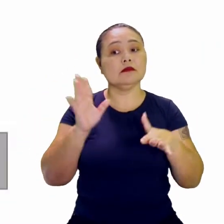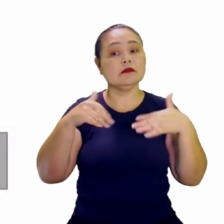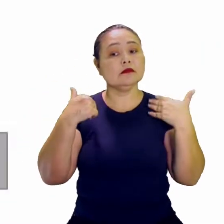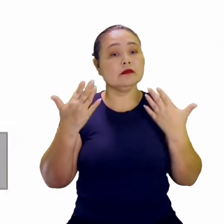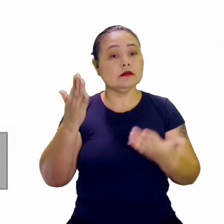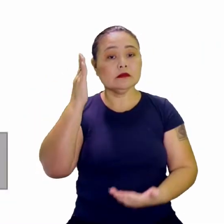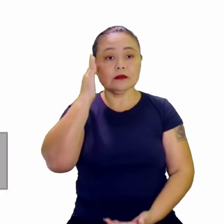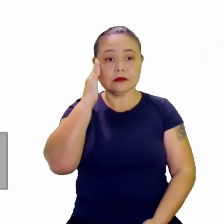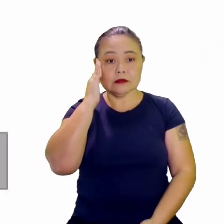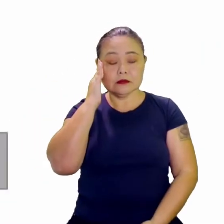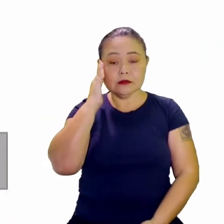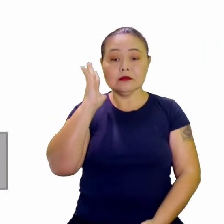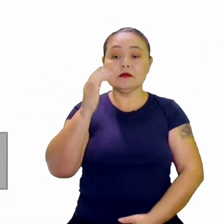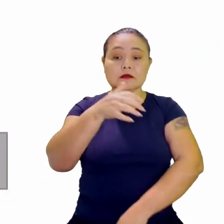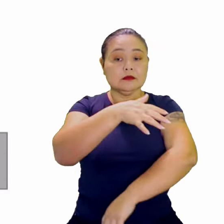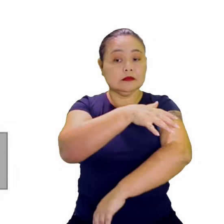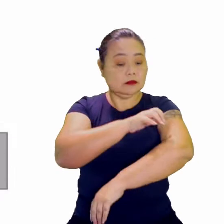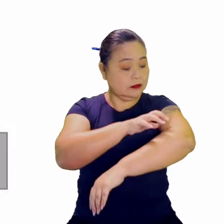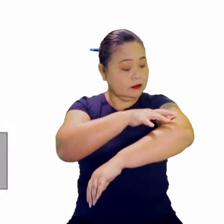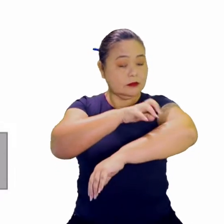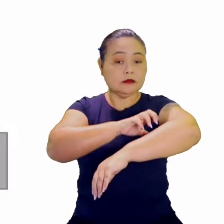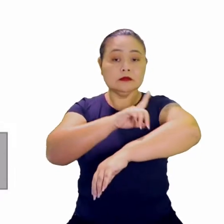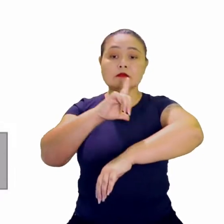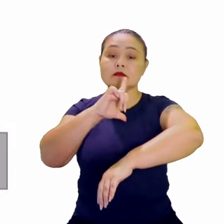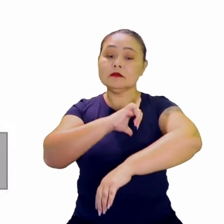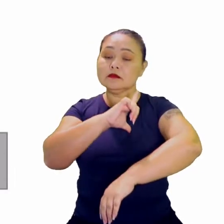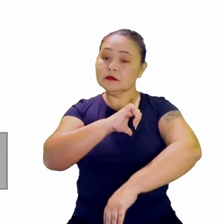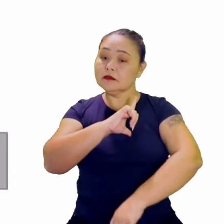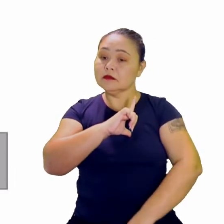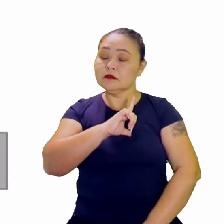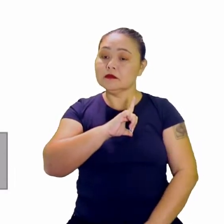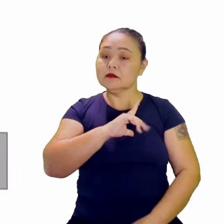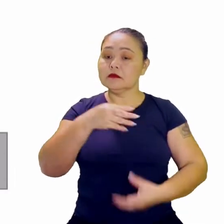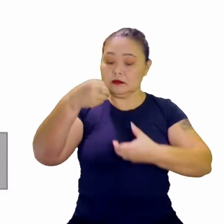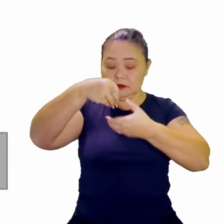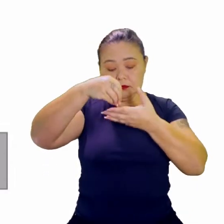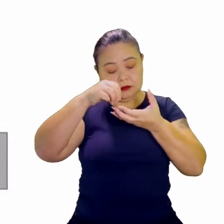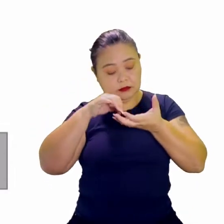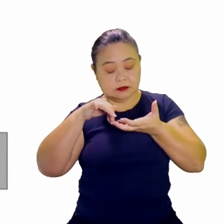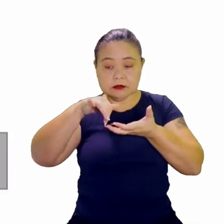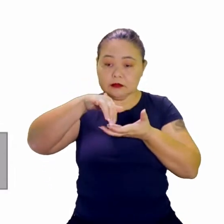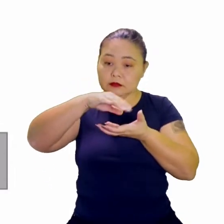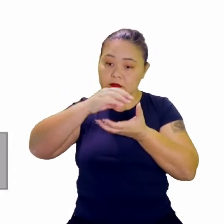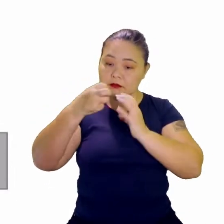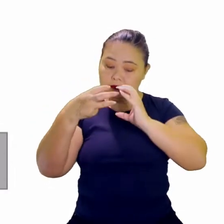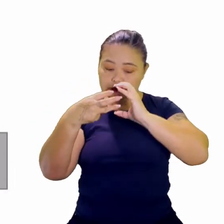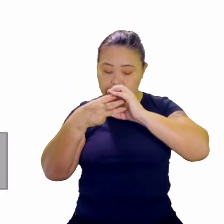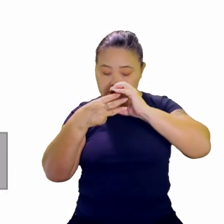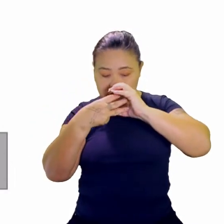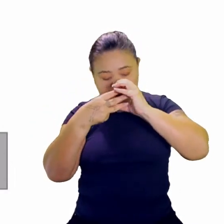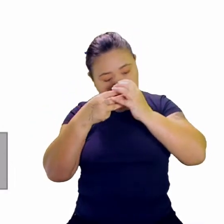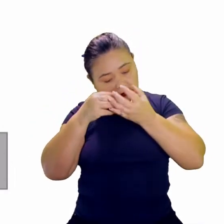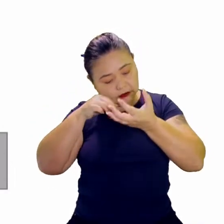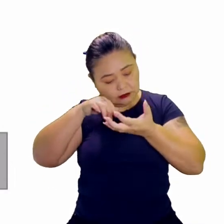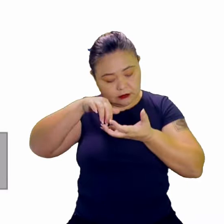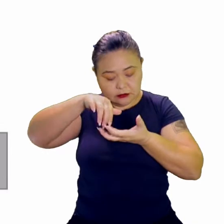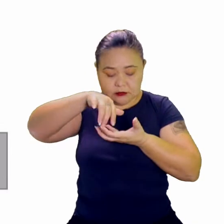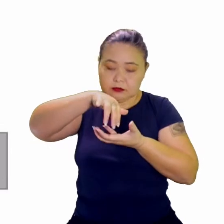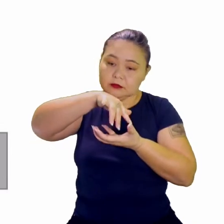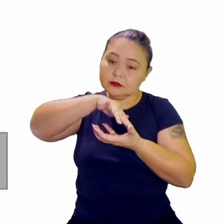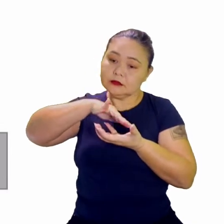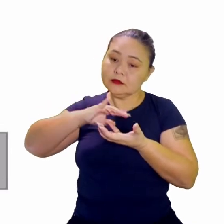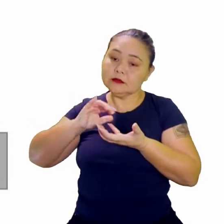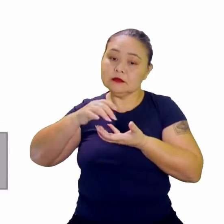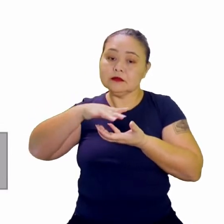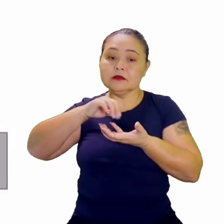entender. O músculo, ele vai ter, então, né, uma estrutura de célula, e aí a nossa célula do